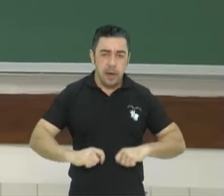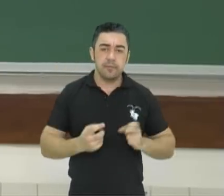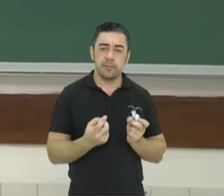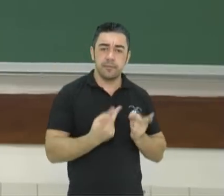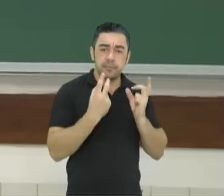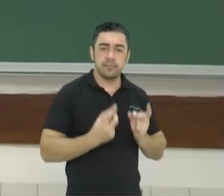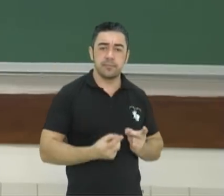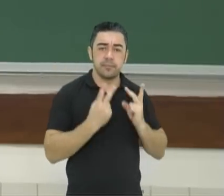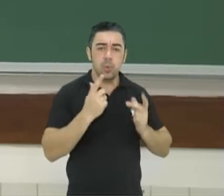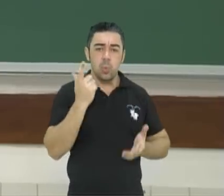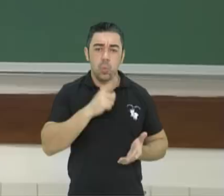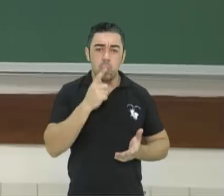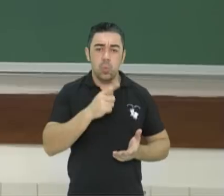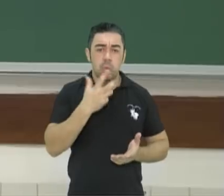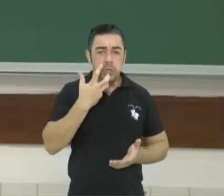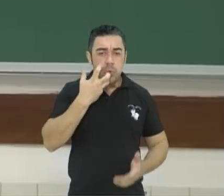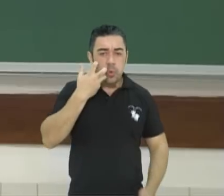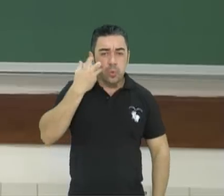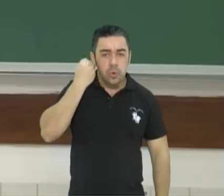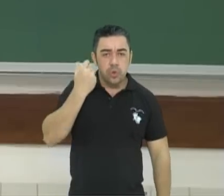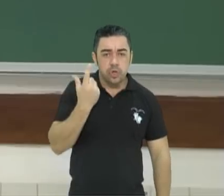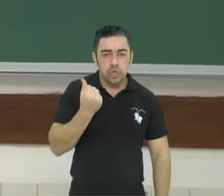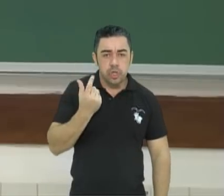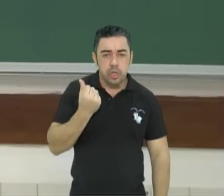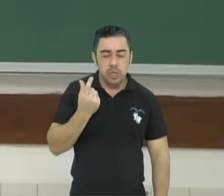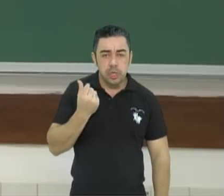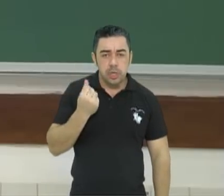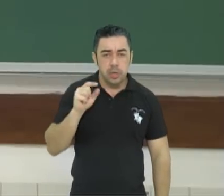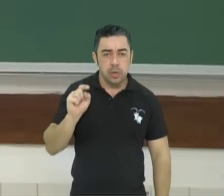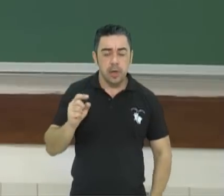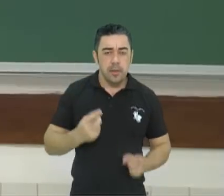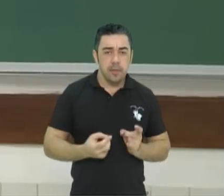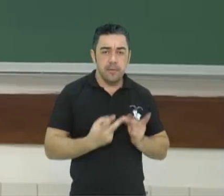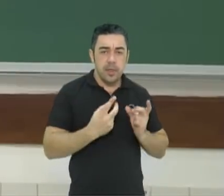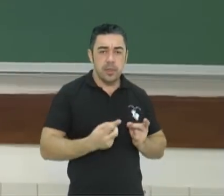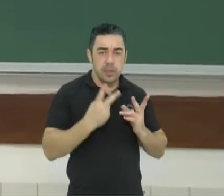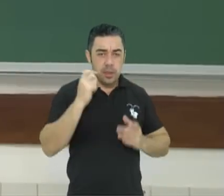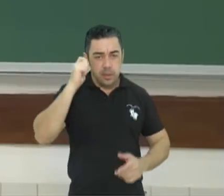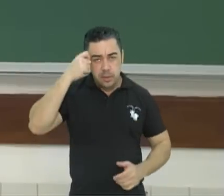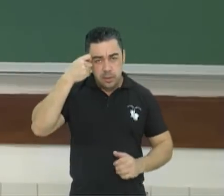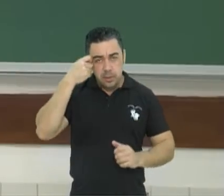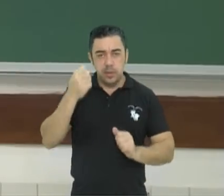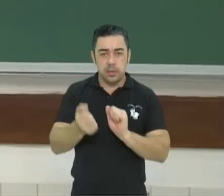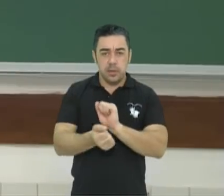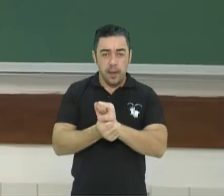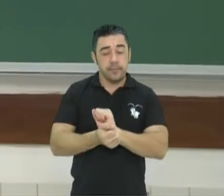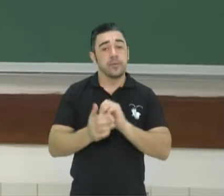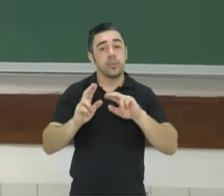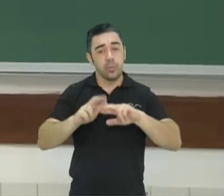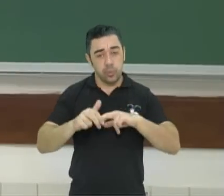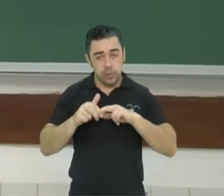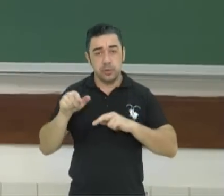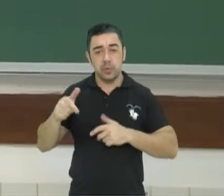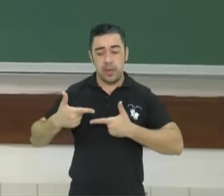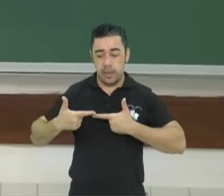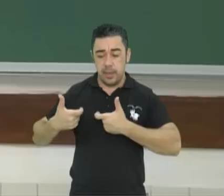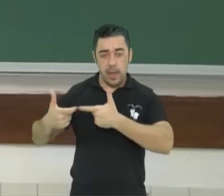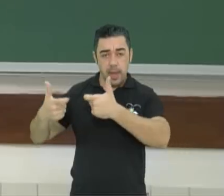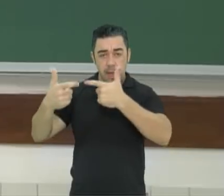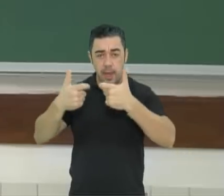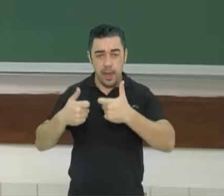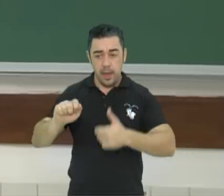de ganhar dinheiro fazendo comércio de escravos. E isso faz com que as guerras no continente africano elas